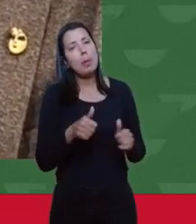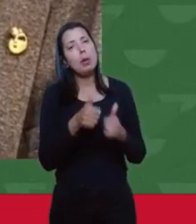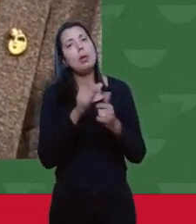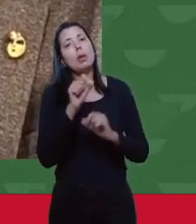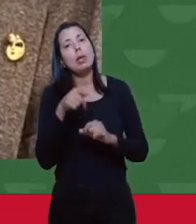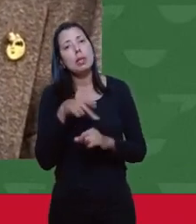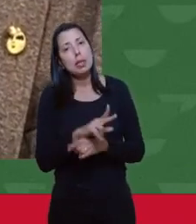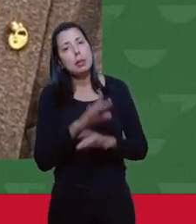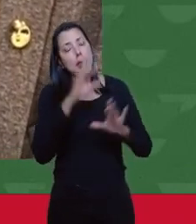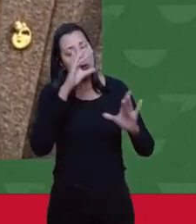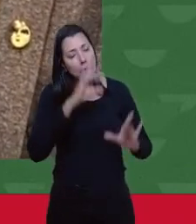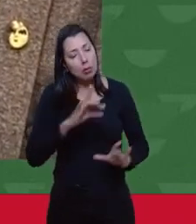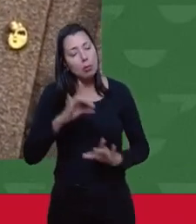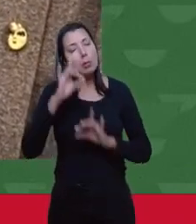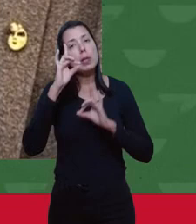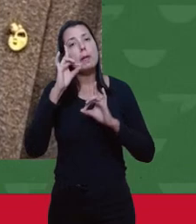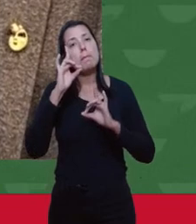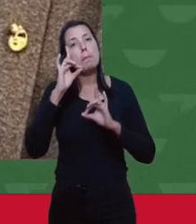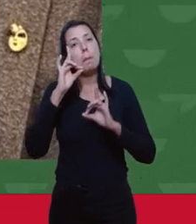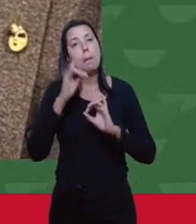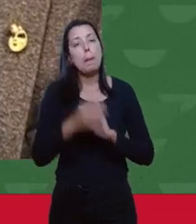sempre incorporar,